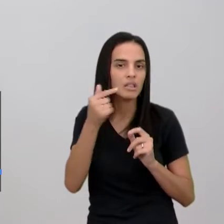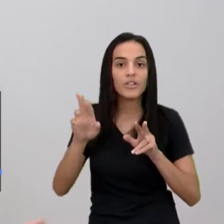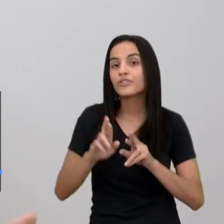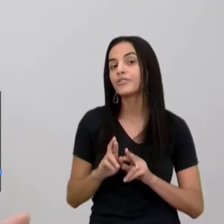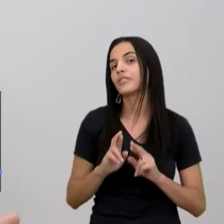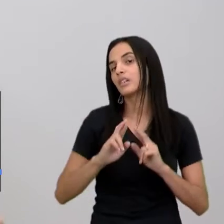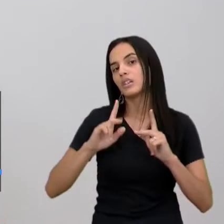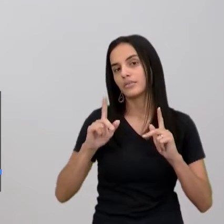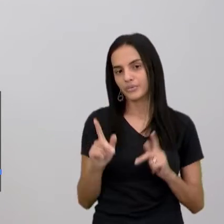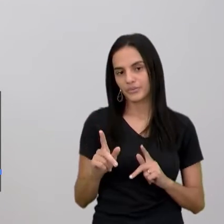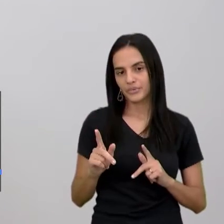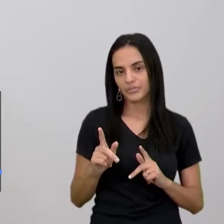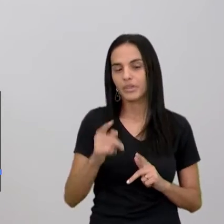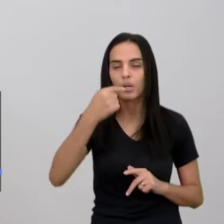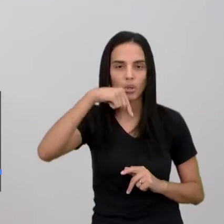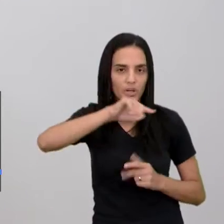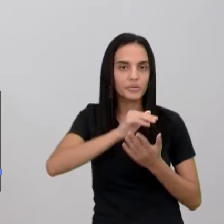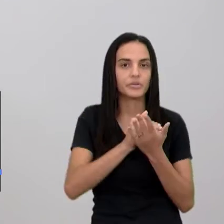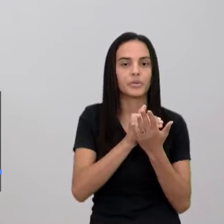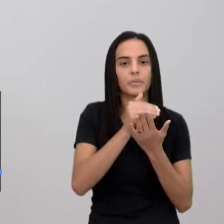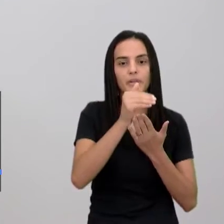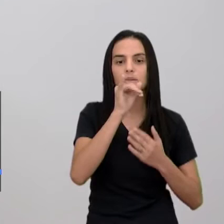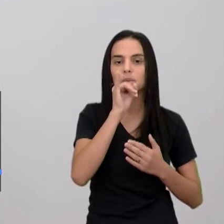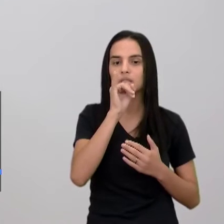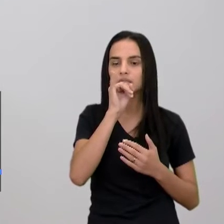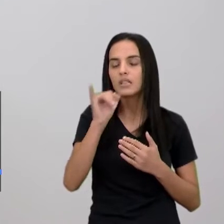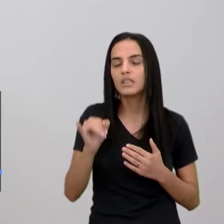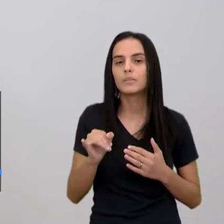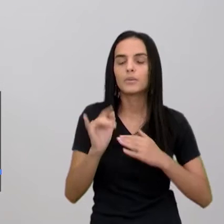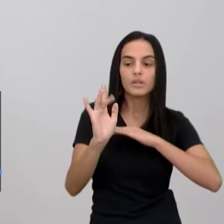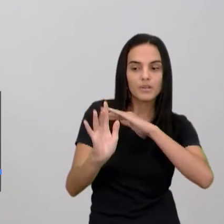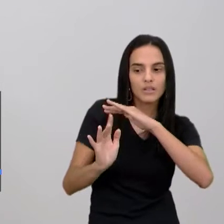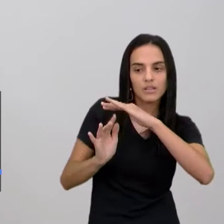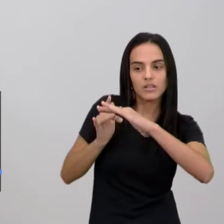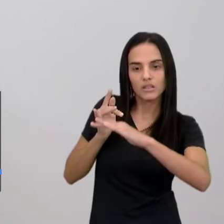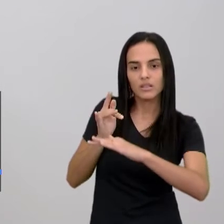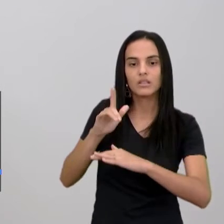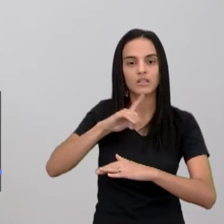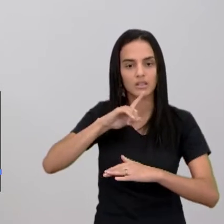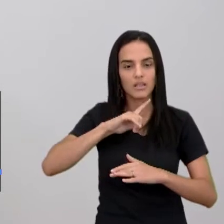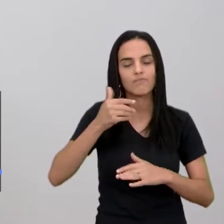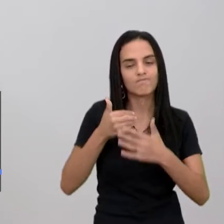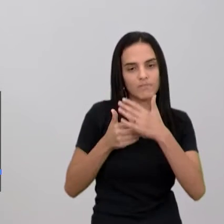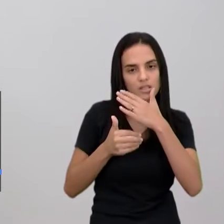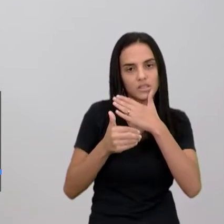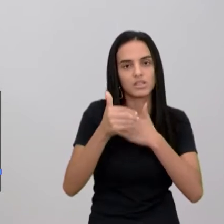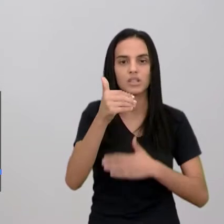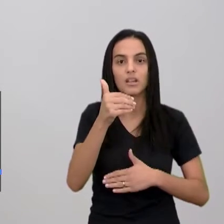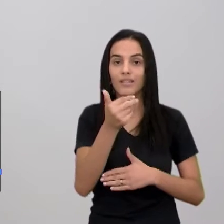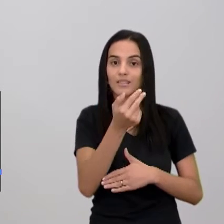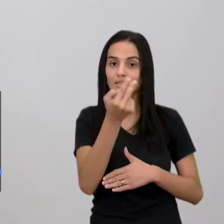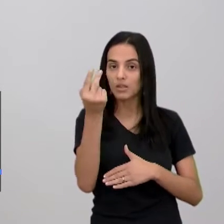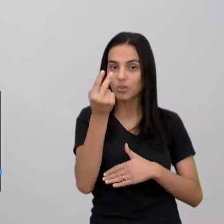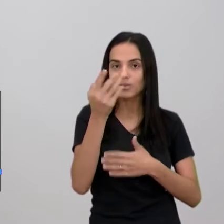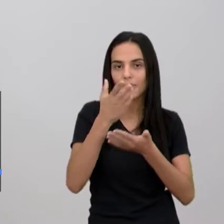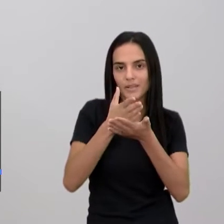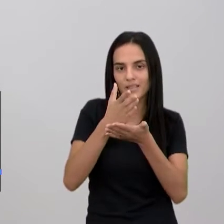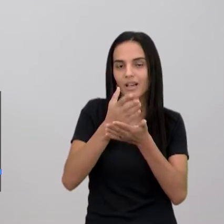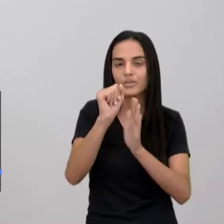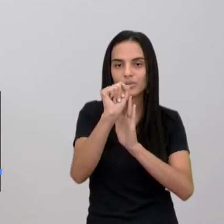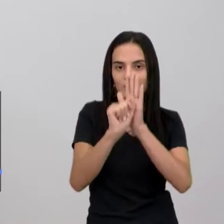diferente. Quando a gente começa a pegar as ondas imigratórias que vieram a partir da segunda metade do